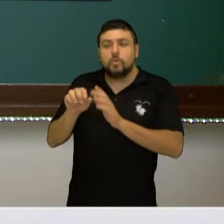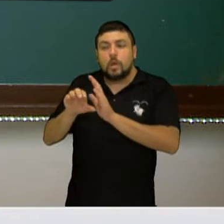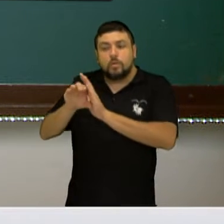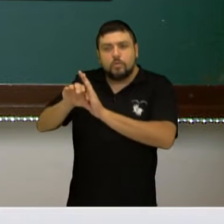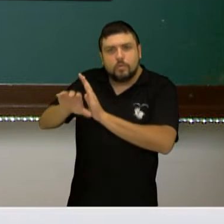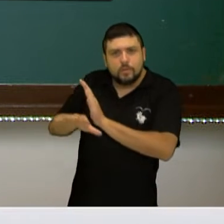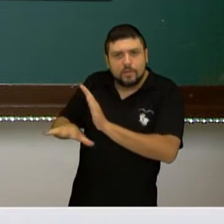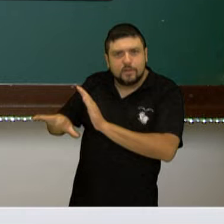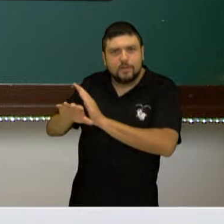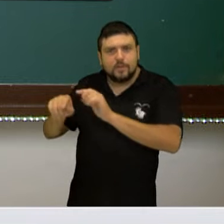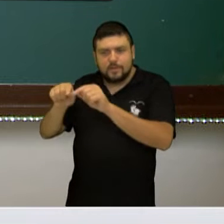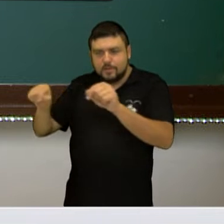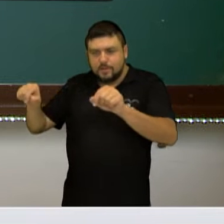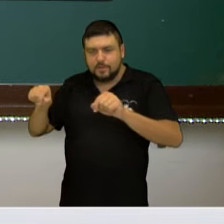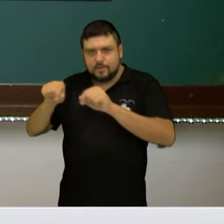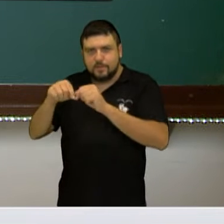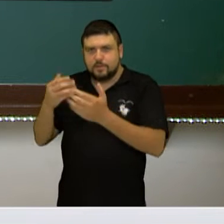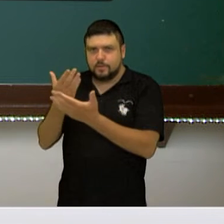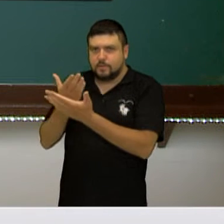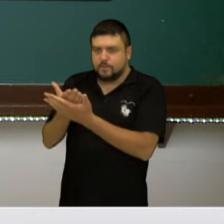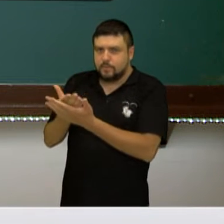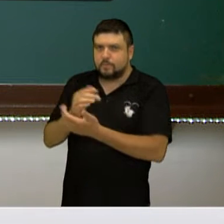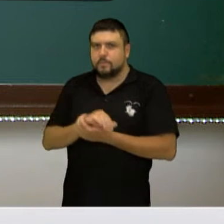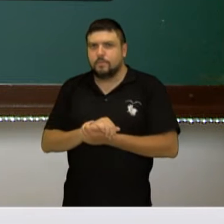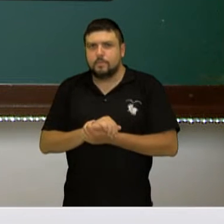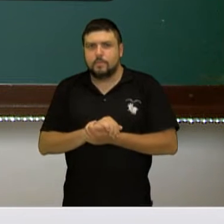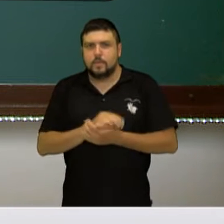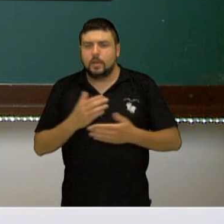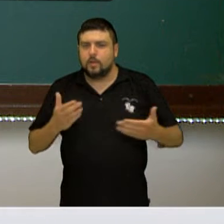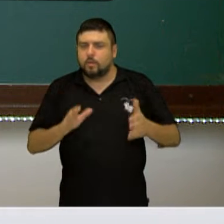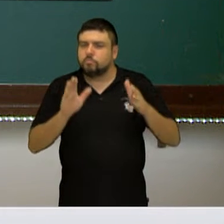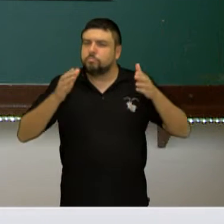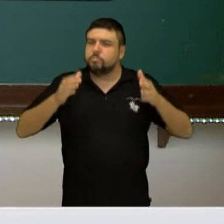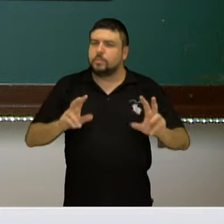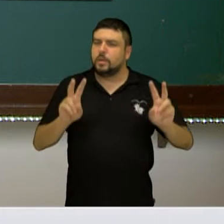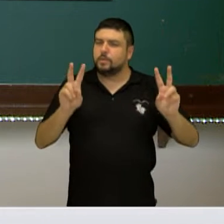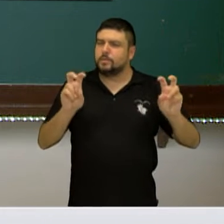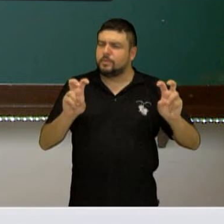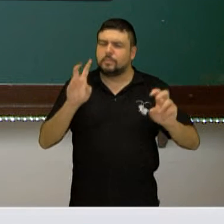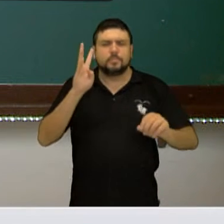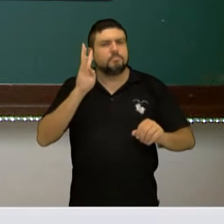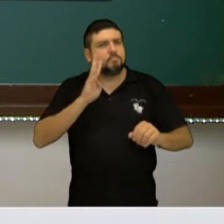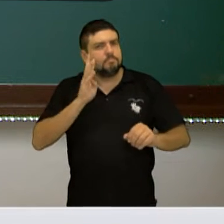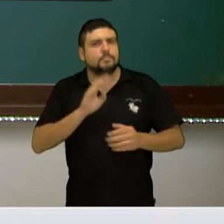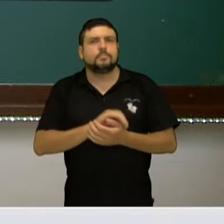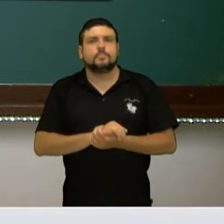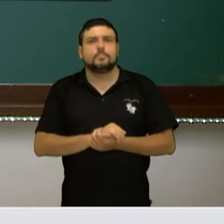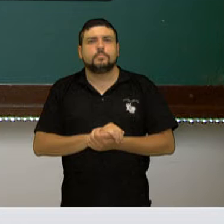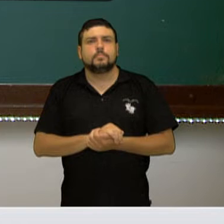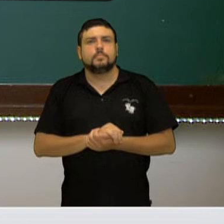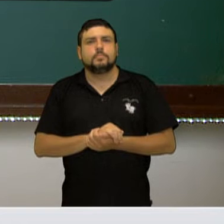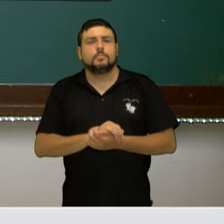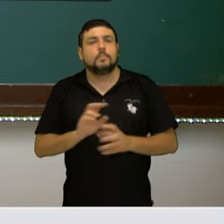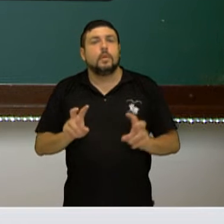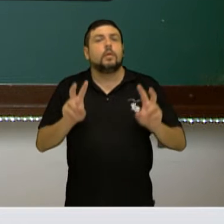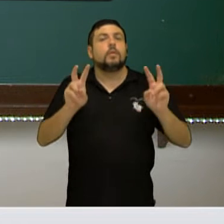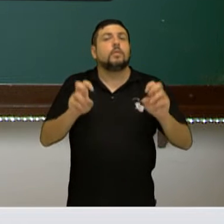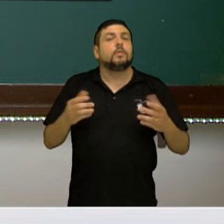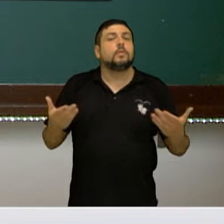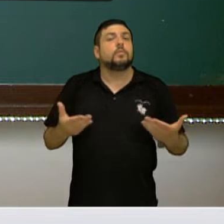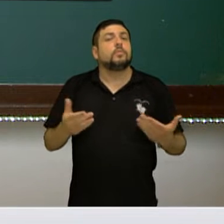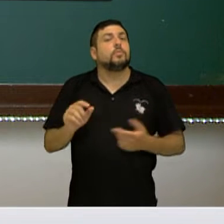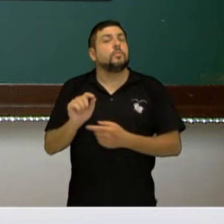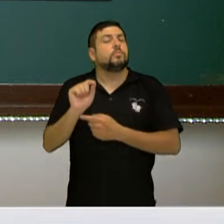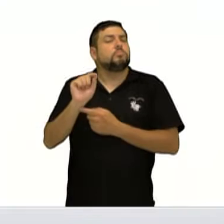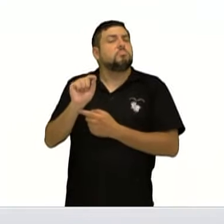aula. Nós vamos trabalhar de forma temática, ok? Bem interessante. E o nosso tema de hoje será, o